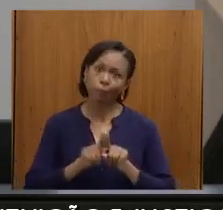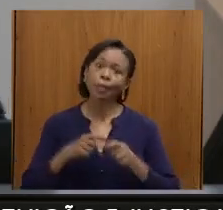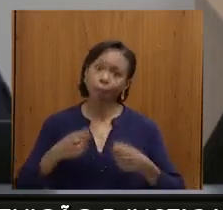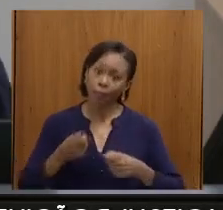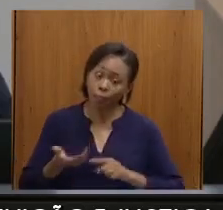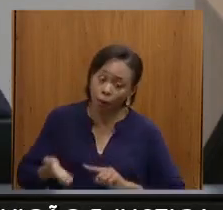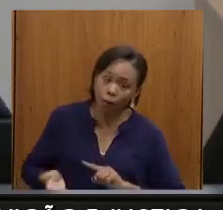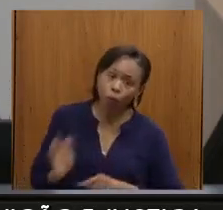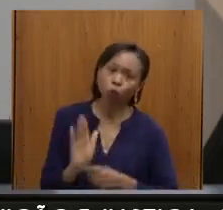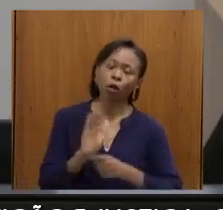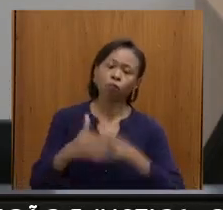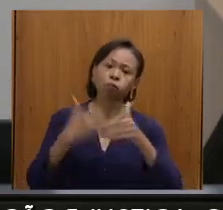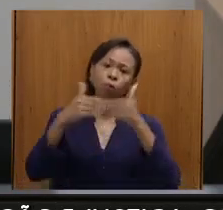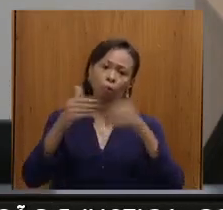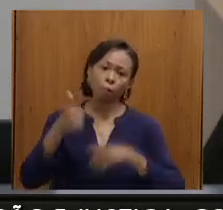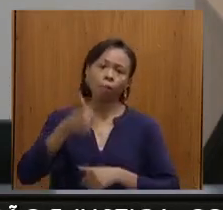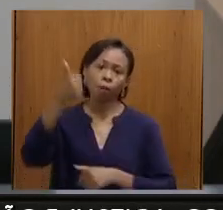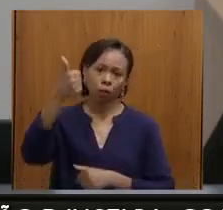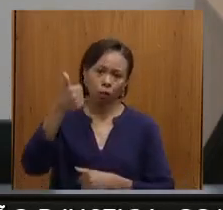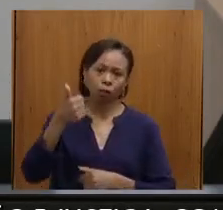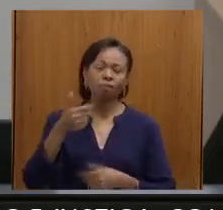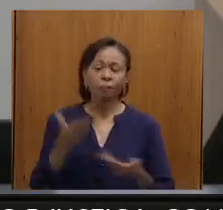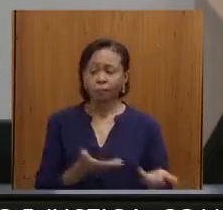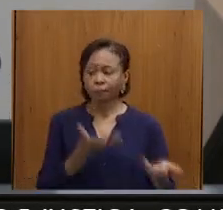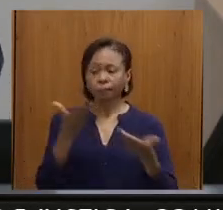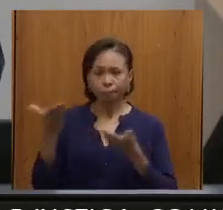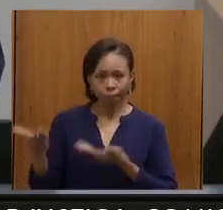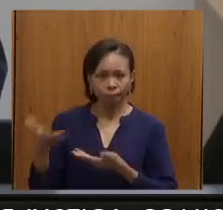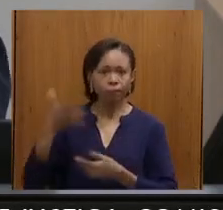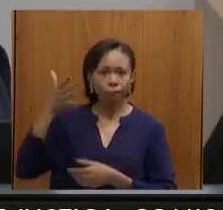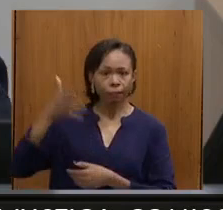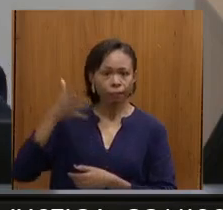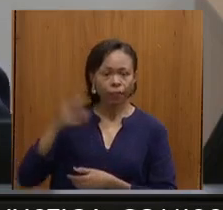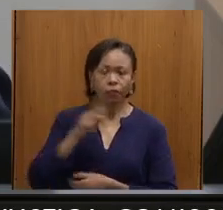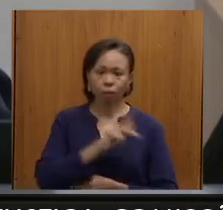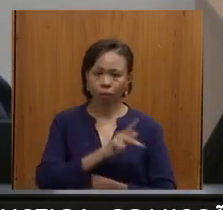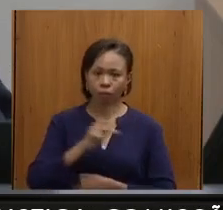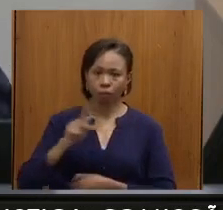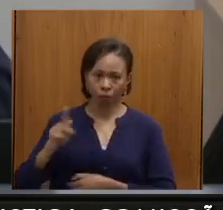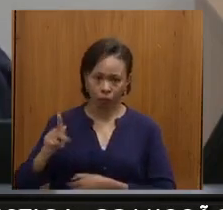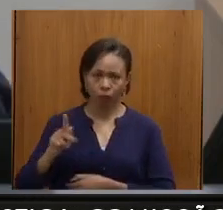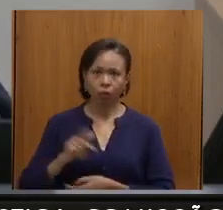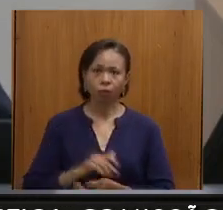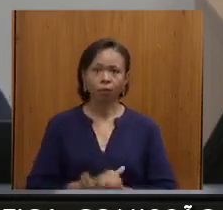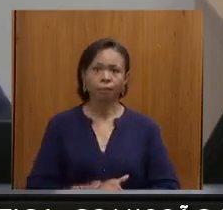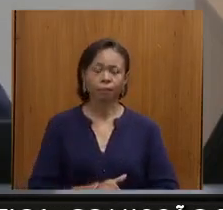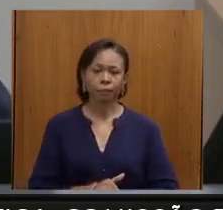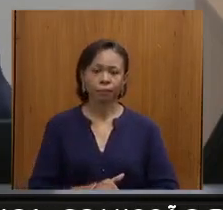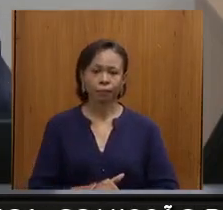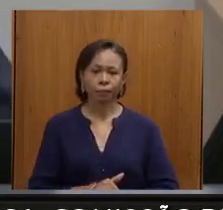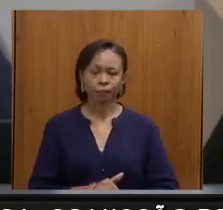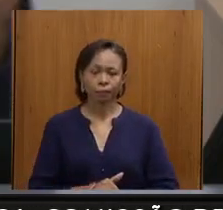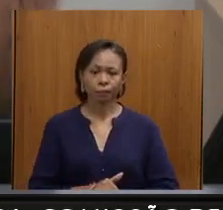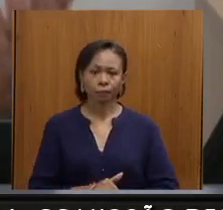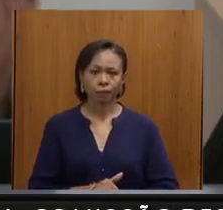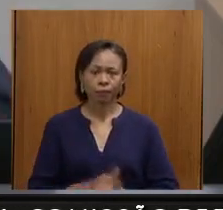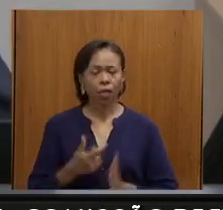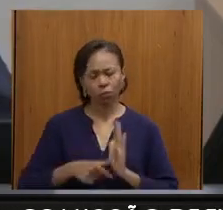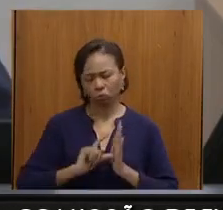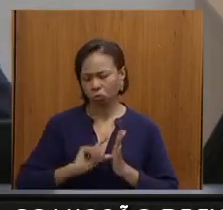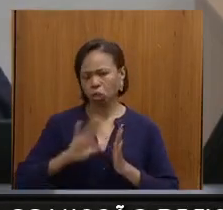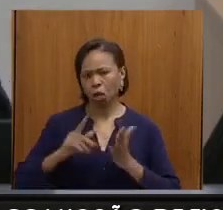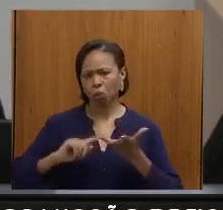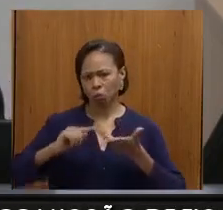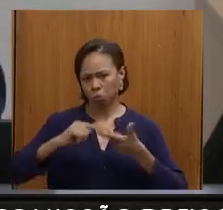andarem melhor. Eu gostaria de passar a palavra e a presidência e pelas razões já expostas, vou